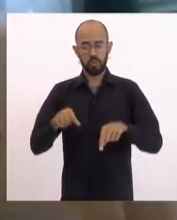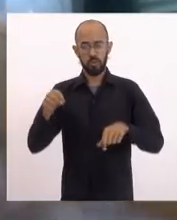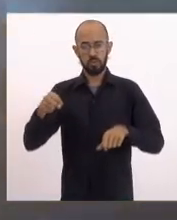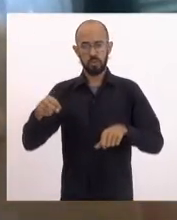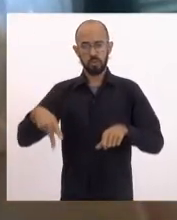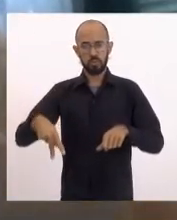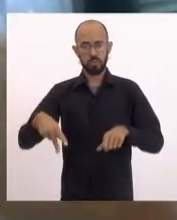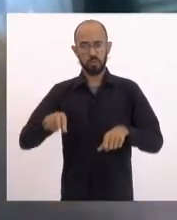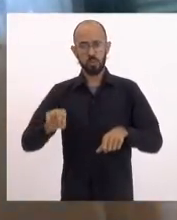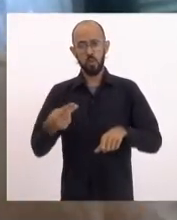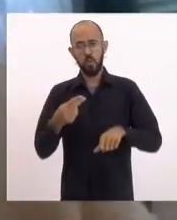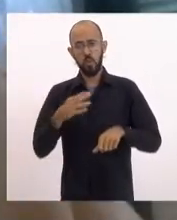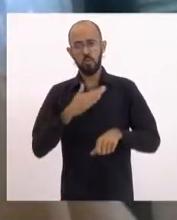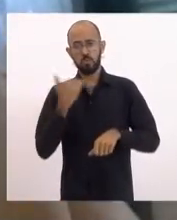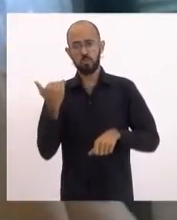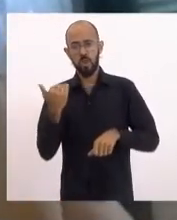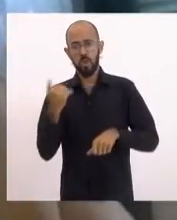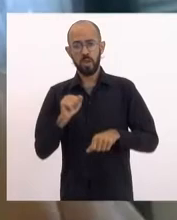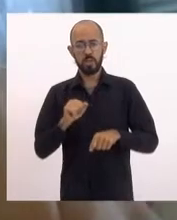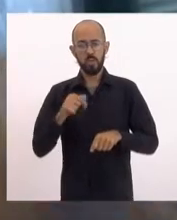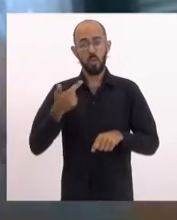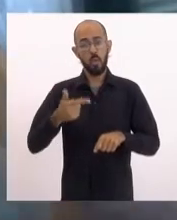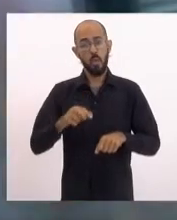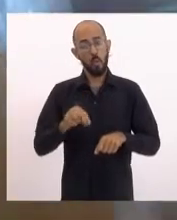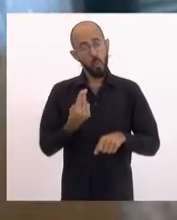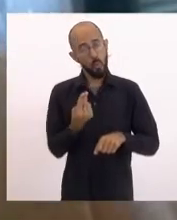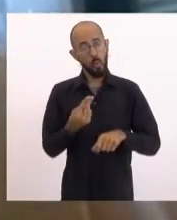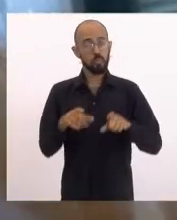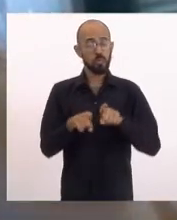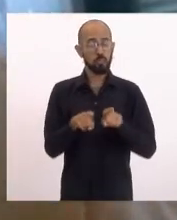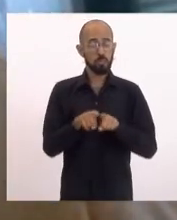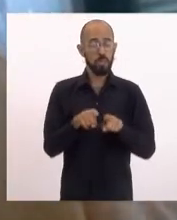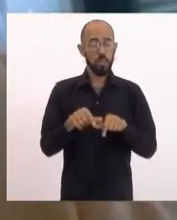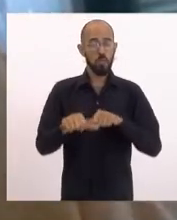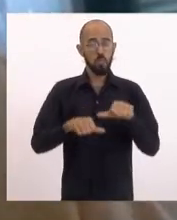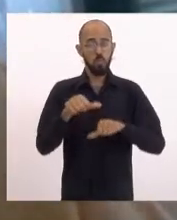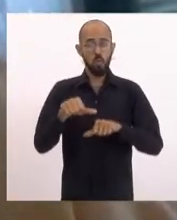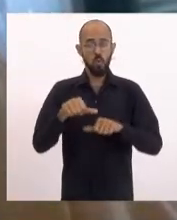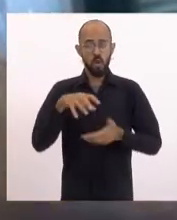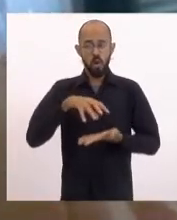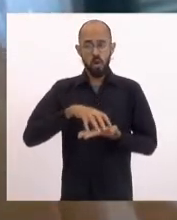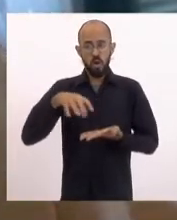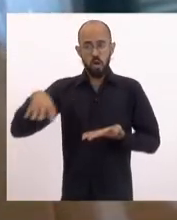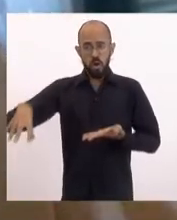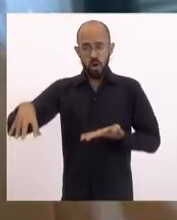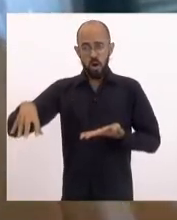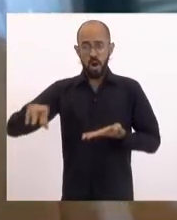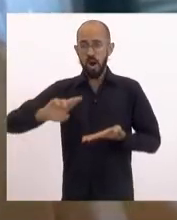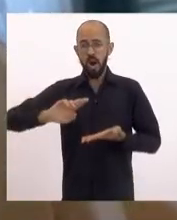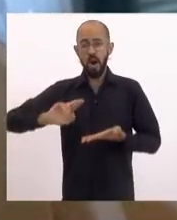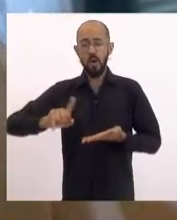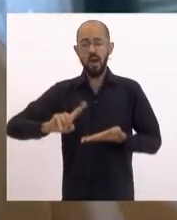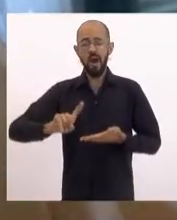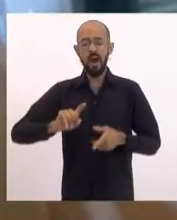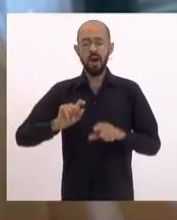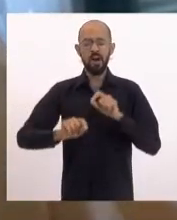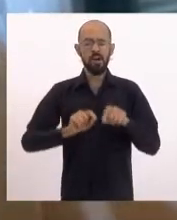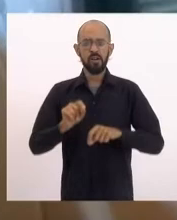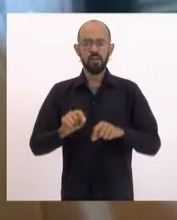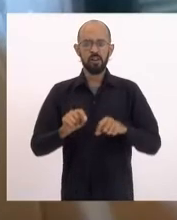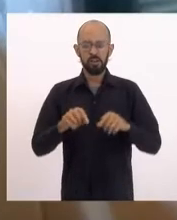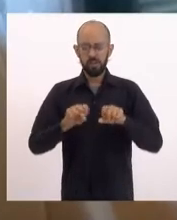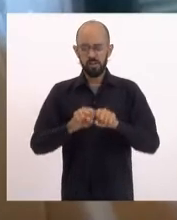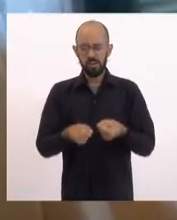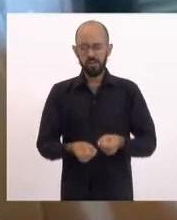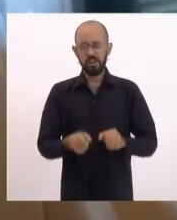que vão para outros órgãos. Portanto, isso não significa romper em nenhum momento as